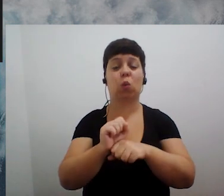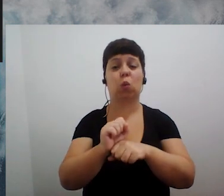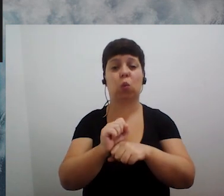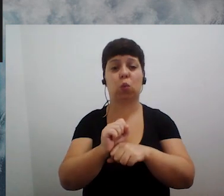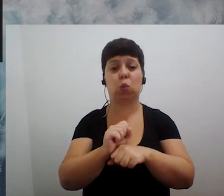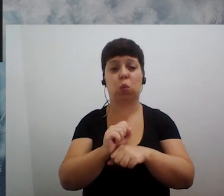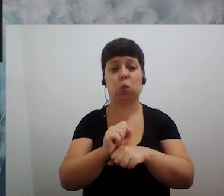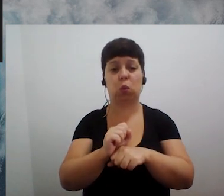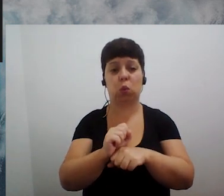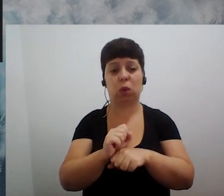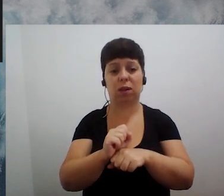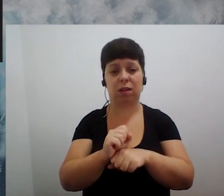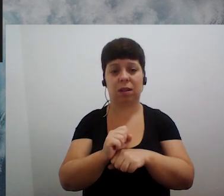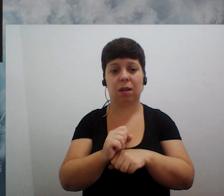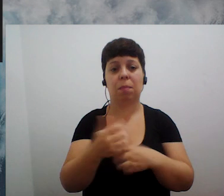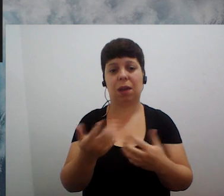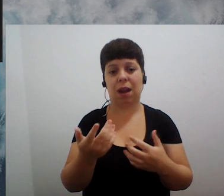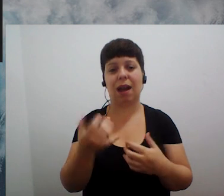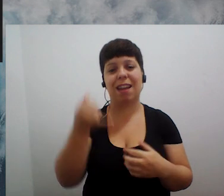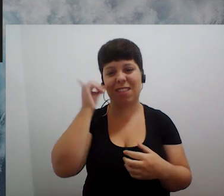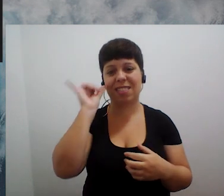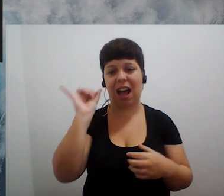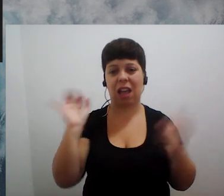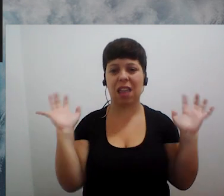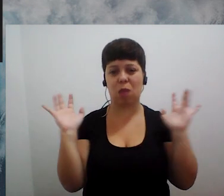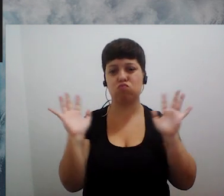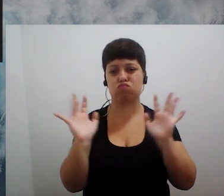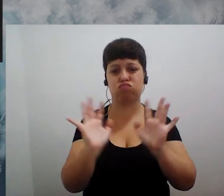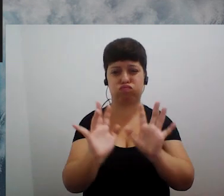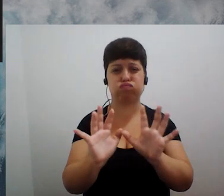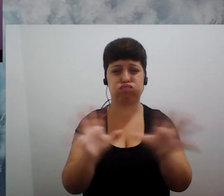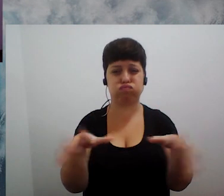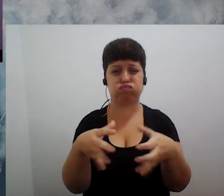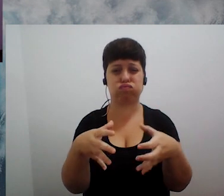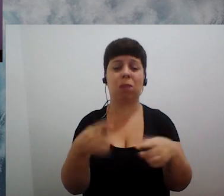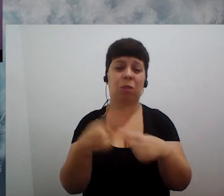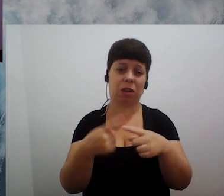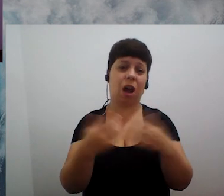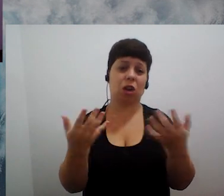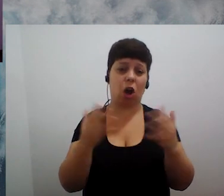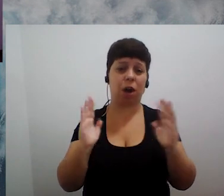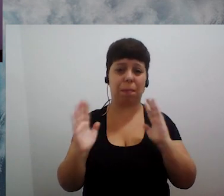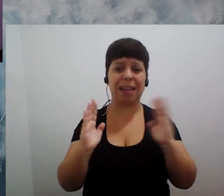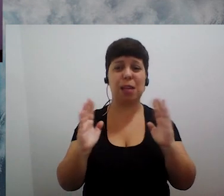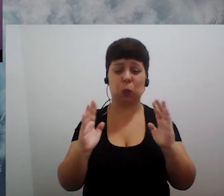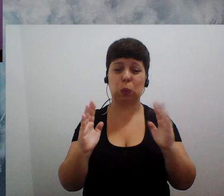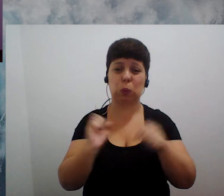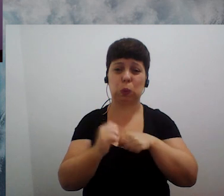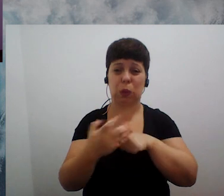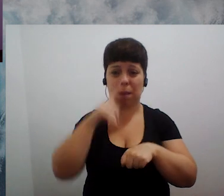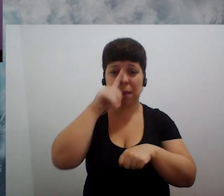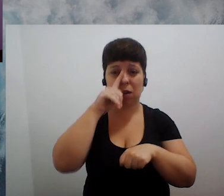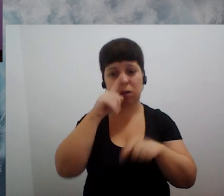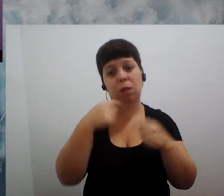parada para não botar a galera para a praia, não pegar a galera, porque nós estamos no meio também de uma doença que também é perigosa também. Então, quanto